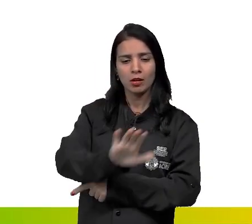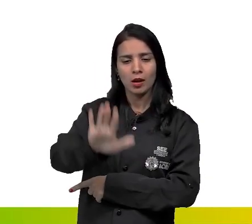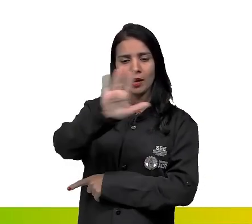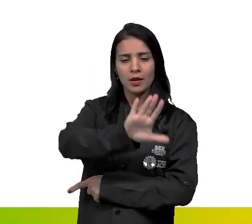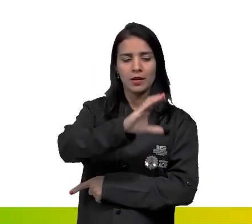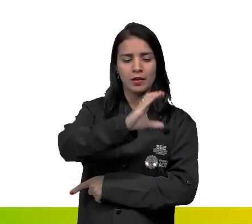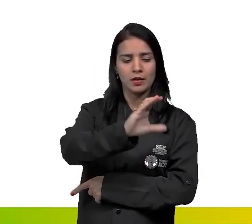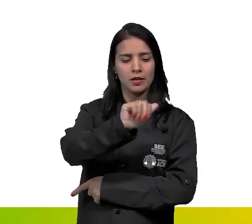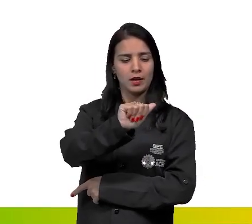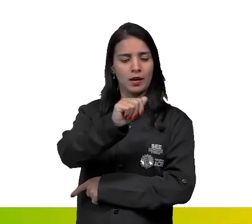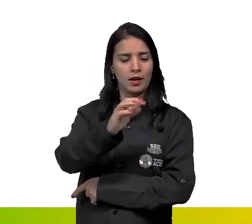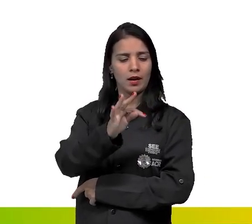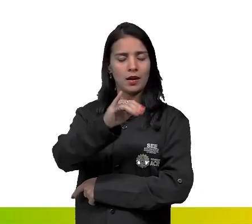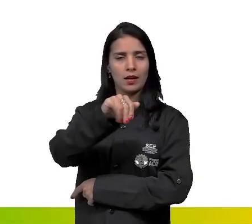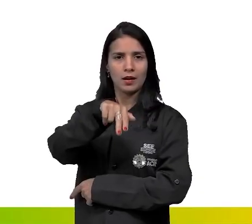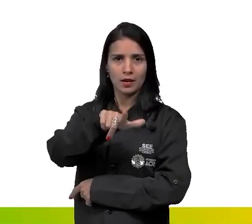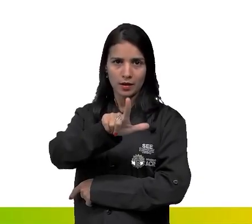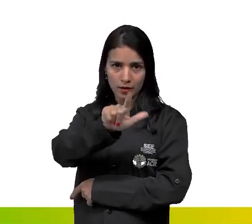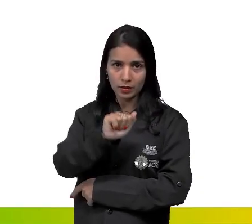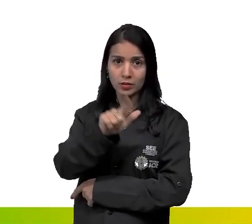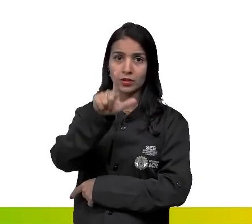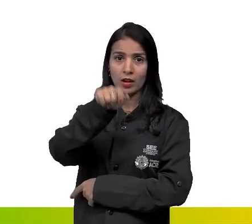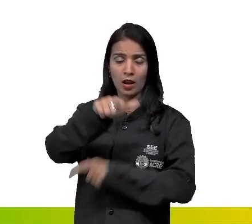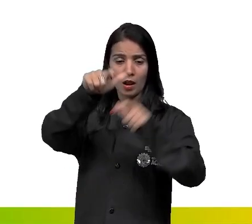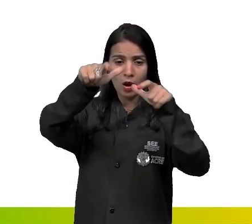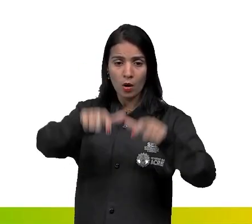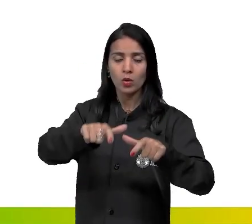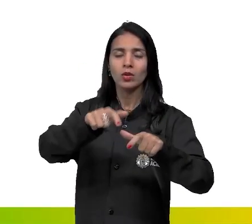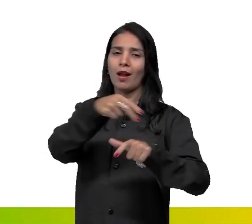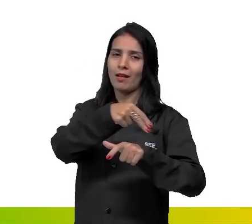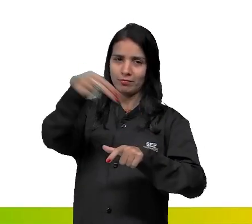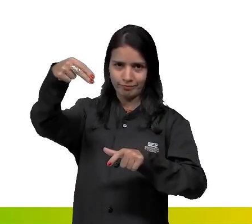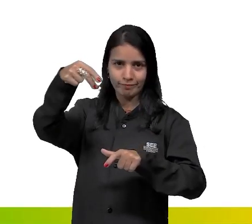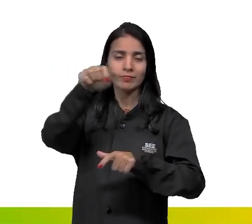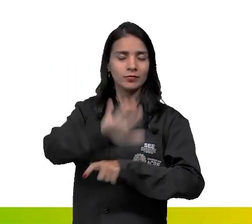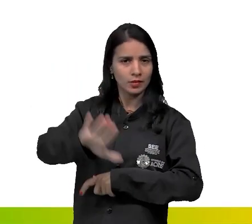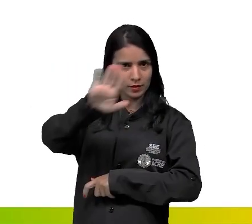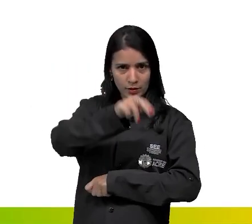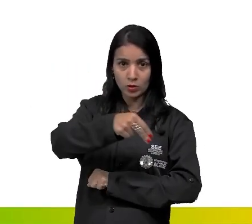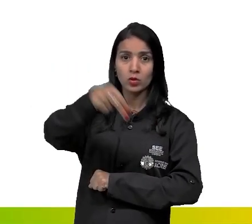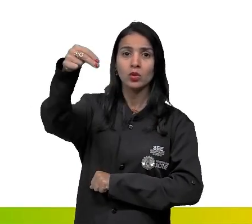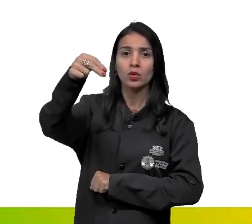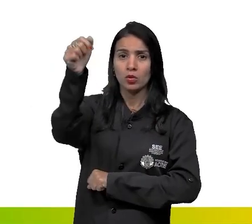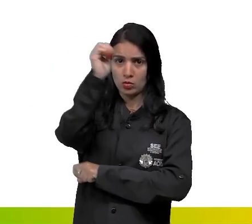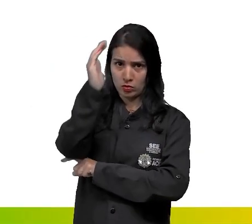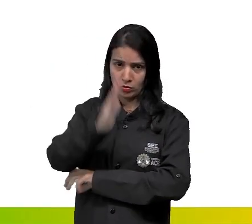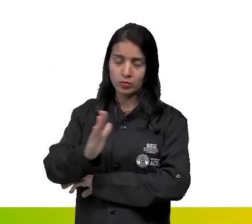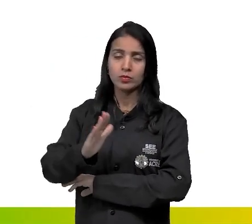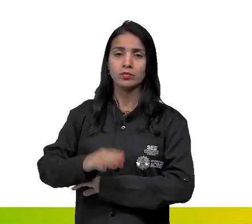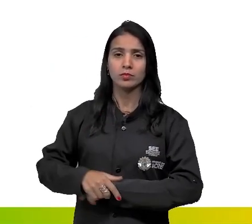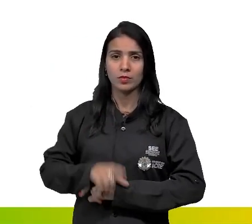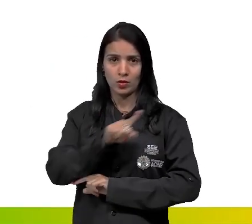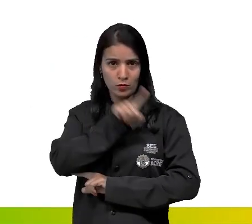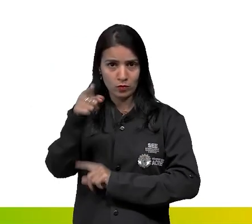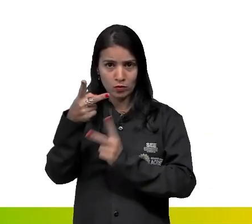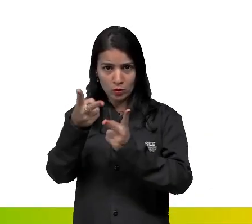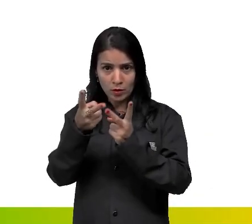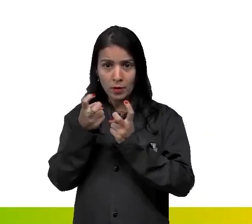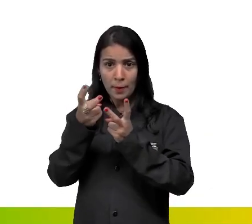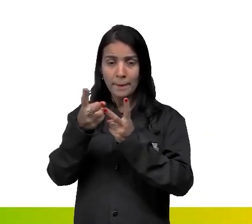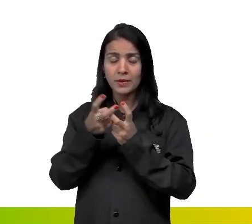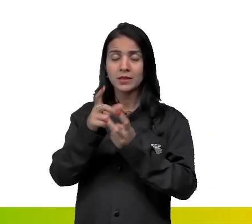ele é localizado aqui nessa porção do Nordeste brasileiro. Vocês vão observar aqui, ó. Então,